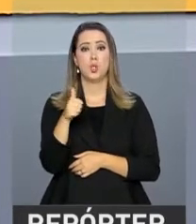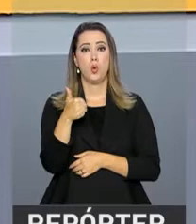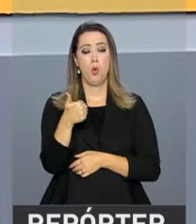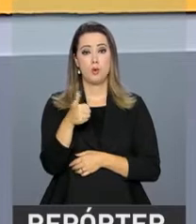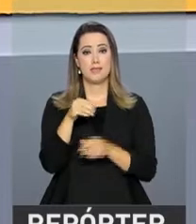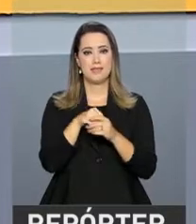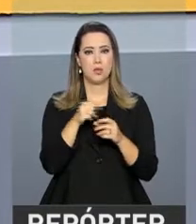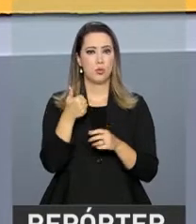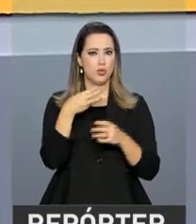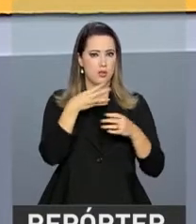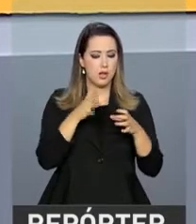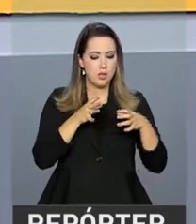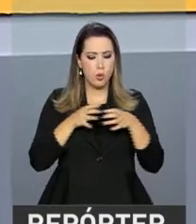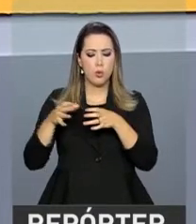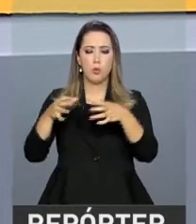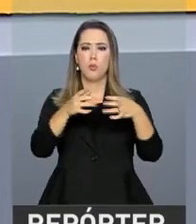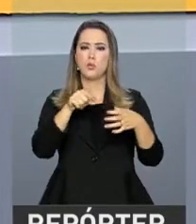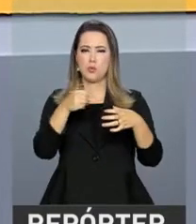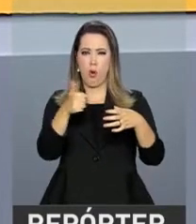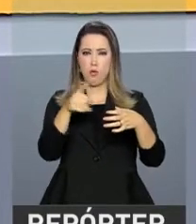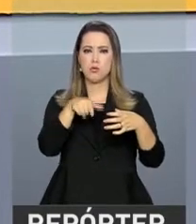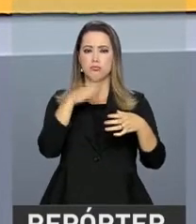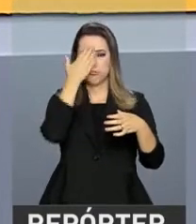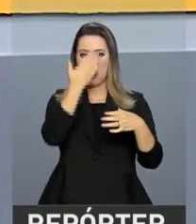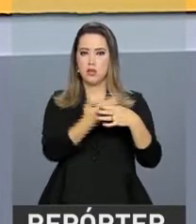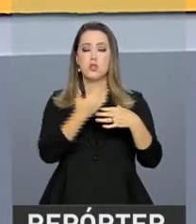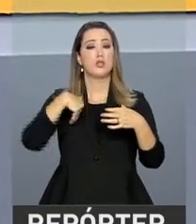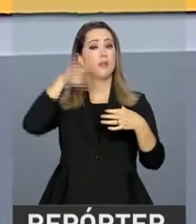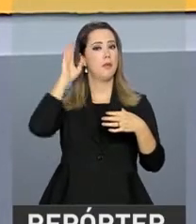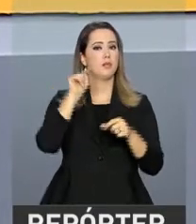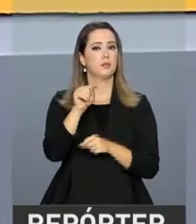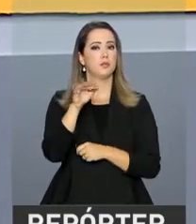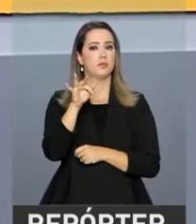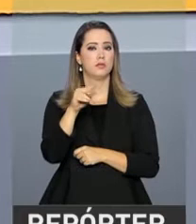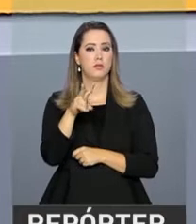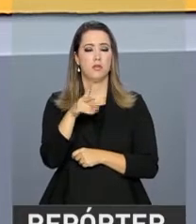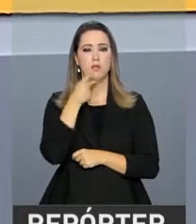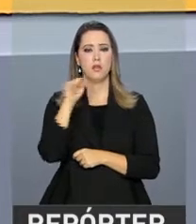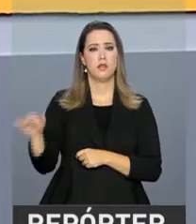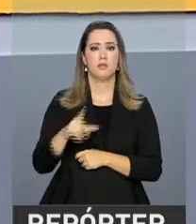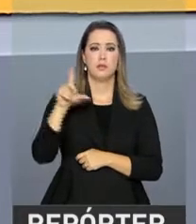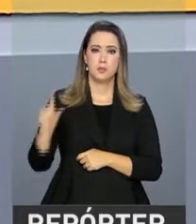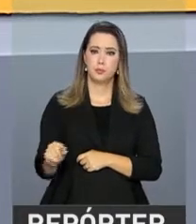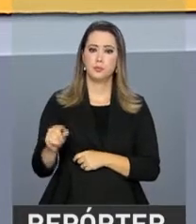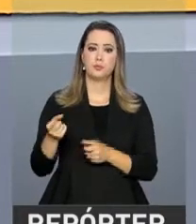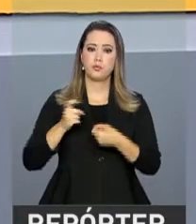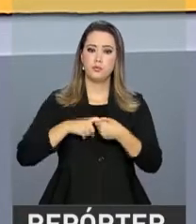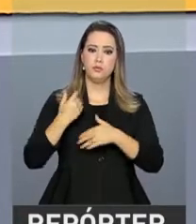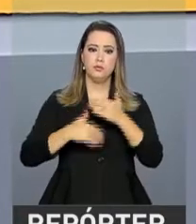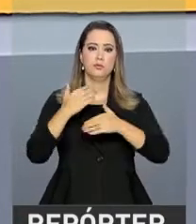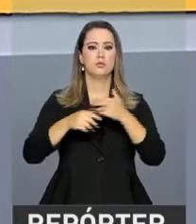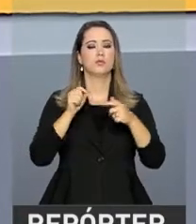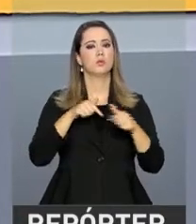pesquisados tiveram aumento no índice de confiança segundo a fgv a alta foi influenciada pela inflação baixa recuperação gradual